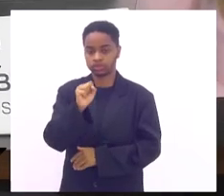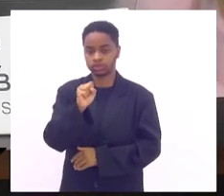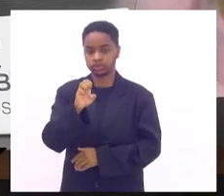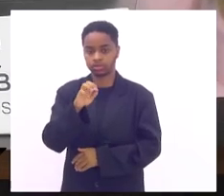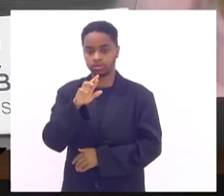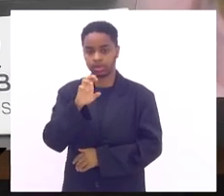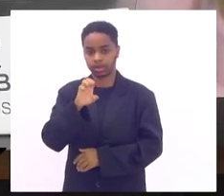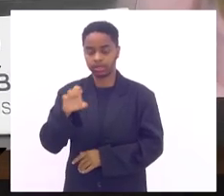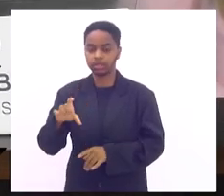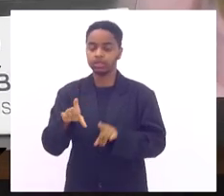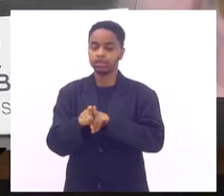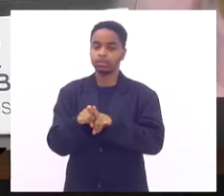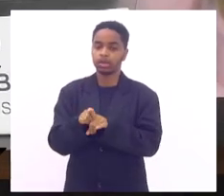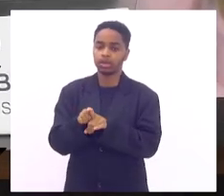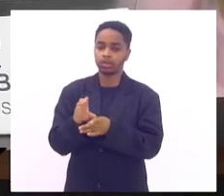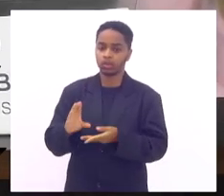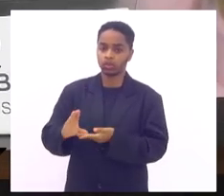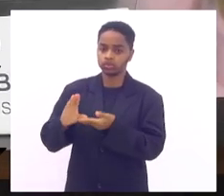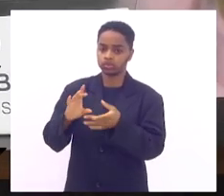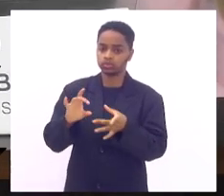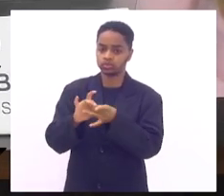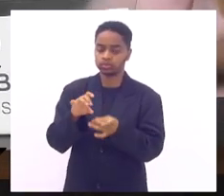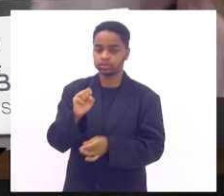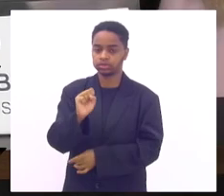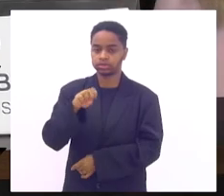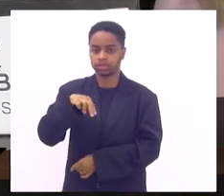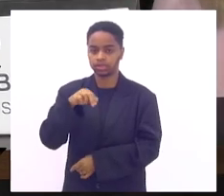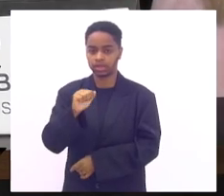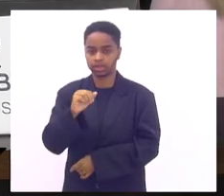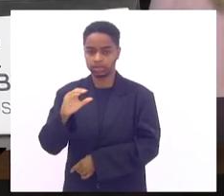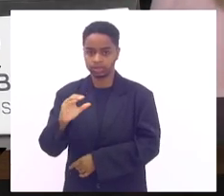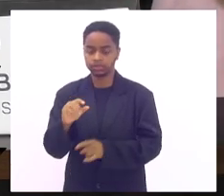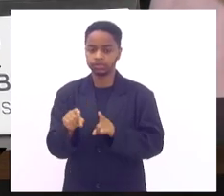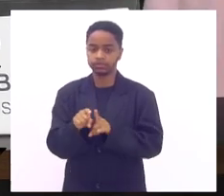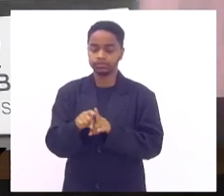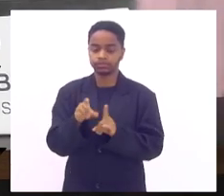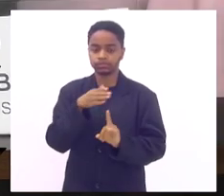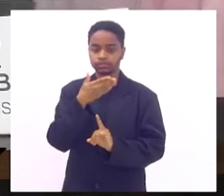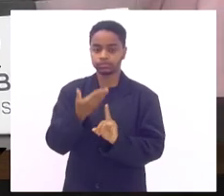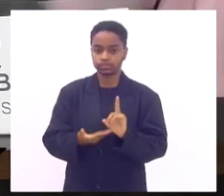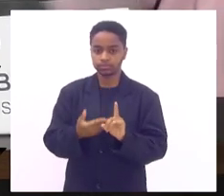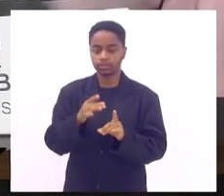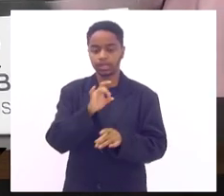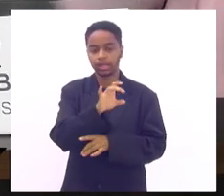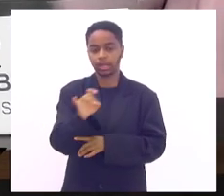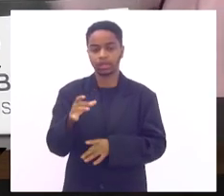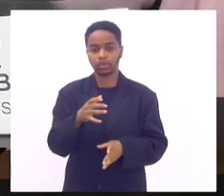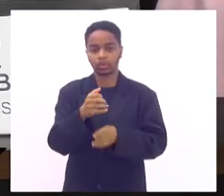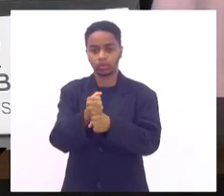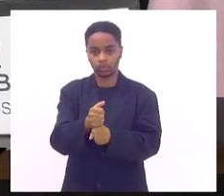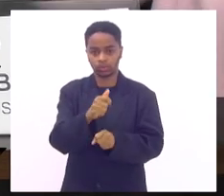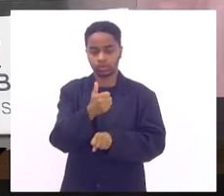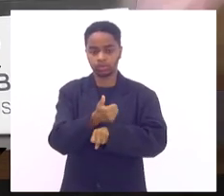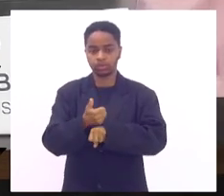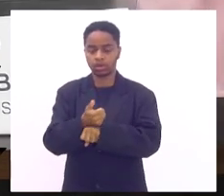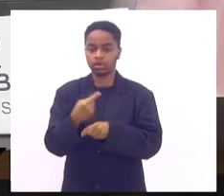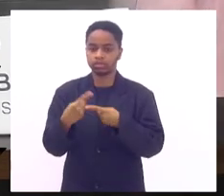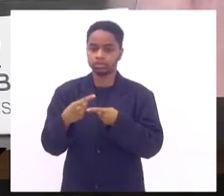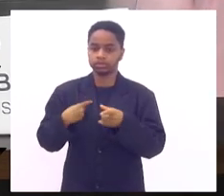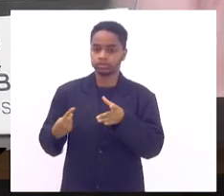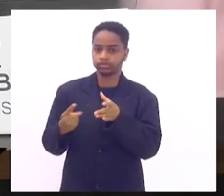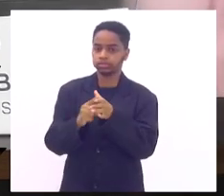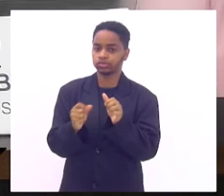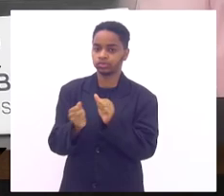Senac também, então é da casa. E homenagear os contadores, essa classe a que eu pertenço, é um